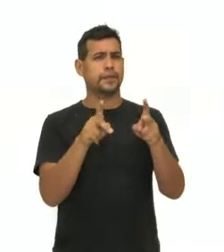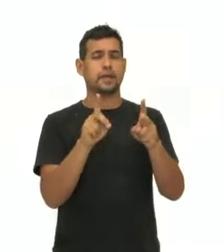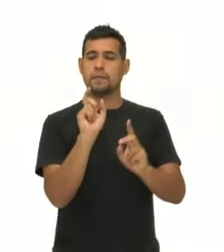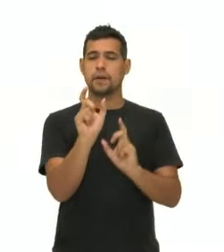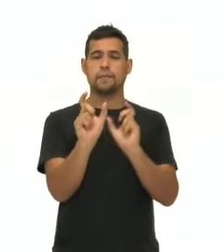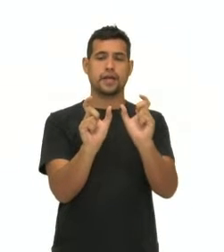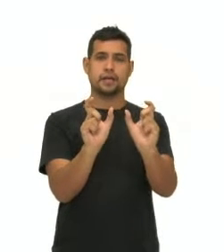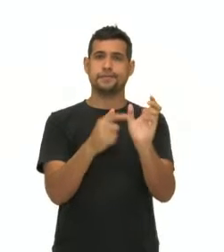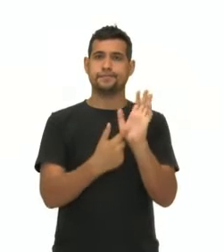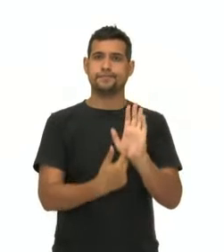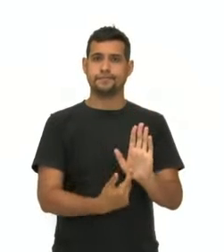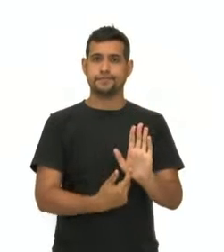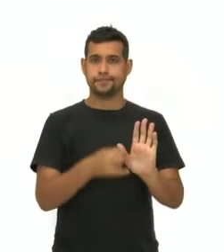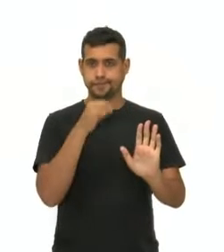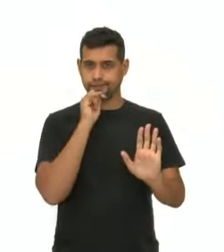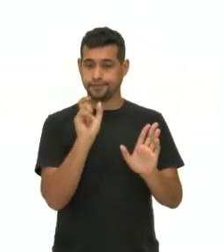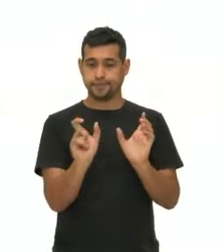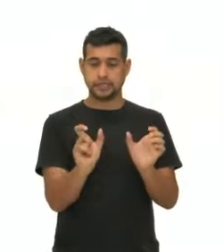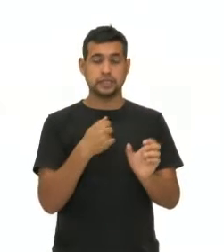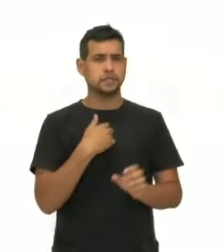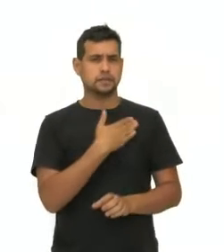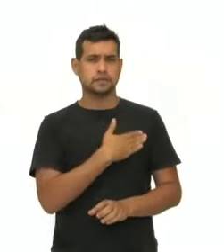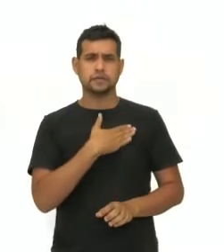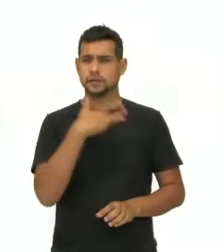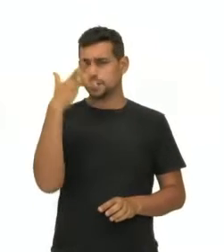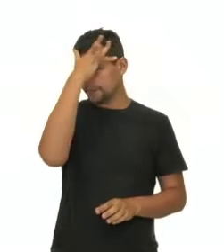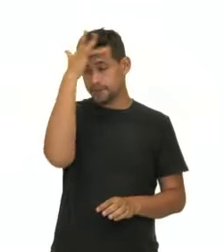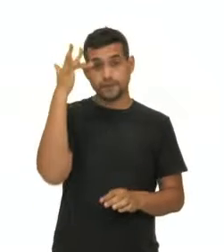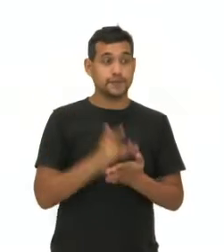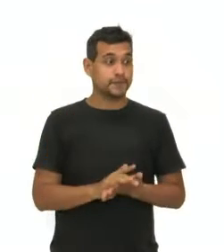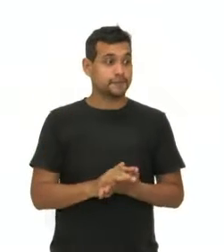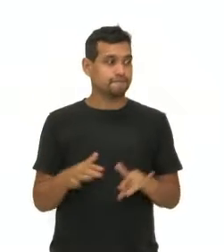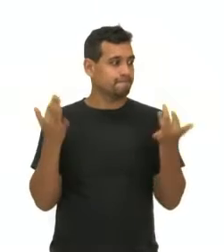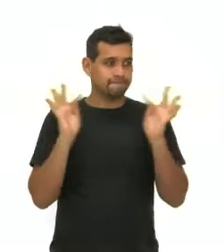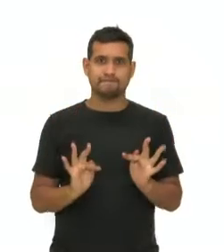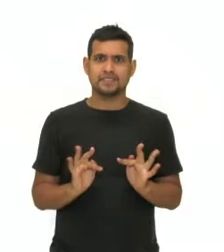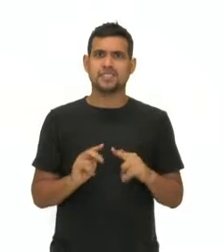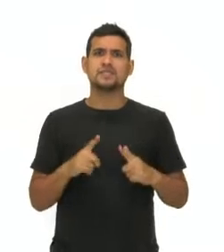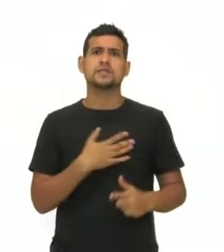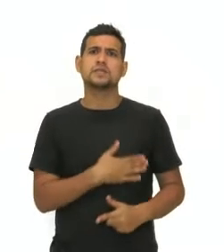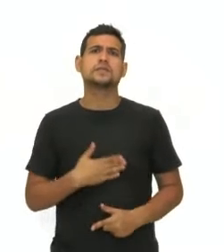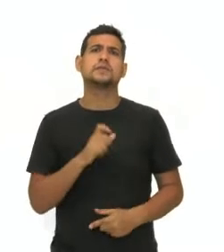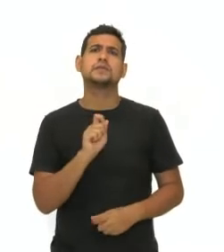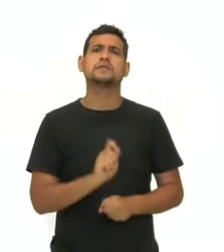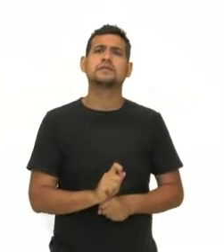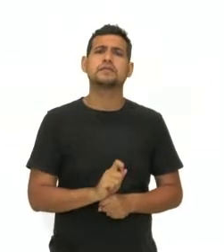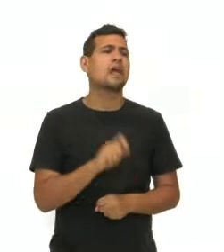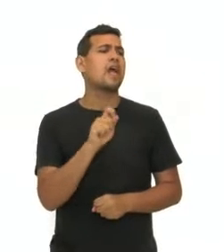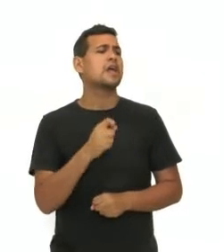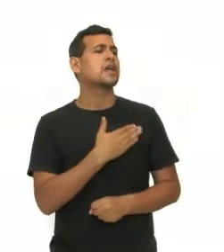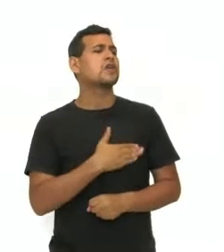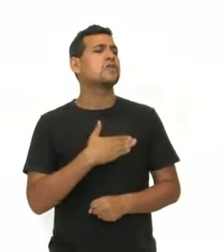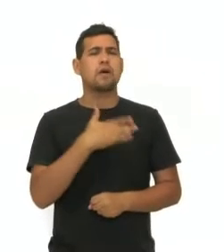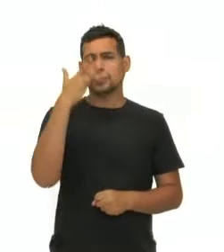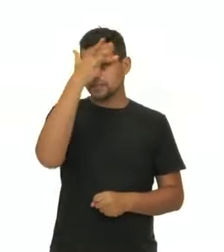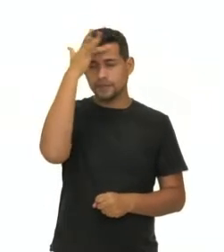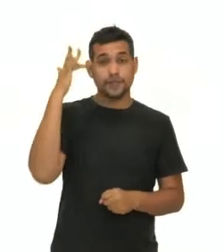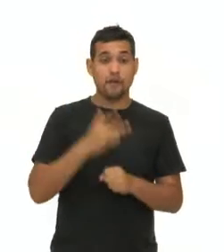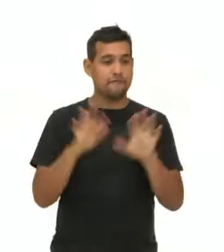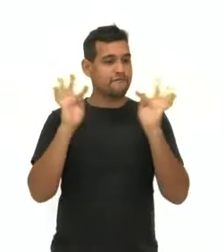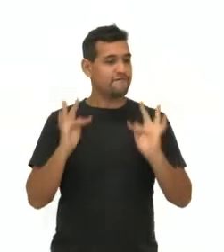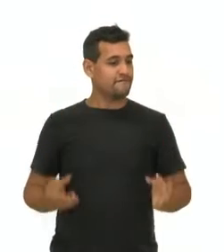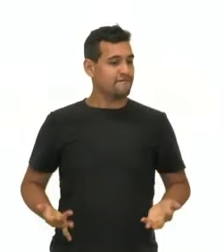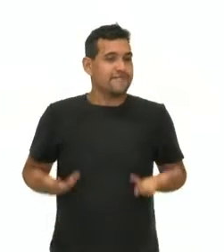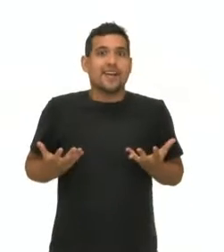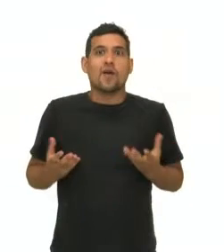as palavras destacadas nas frases amigos que ela a gente que vibra a quien le gusta quem que gosta de gente que vibra